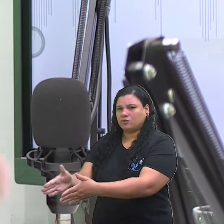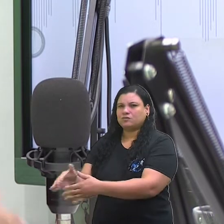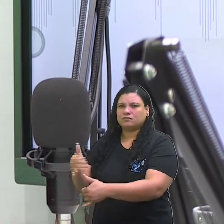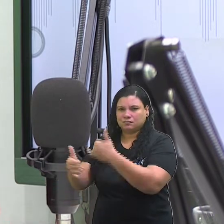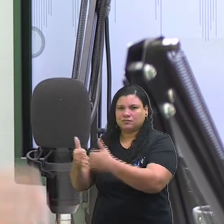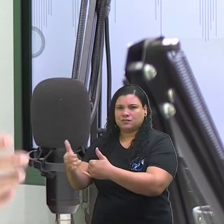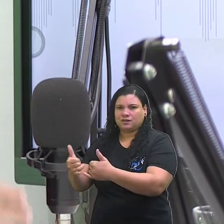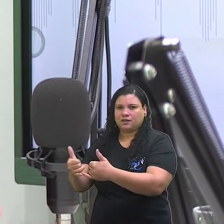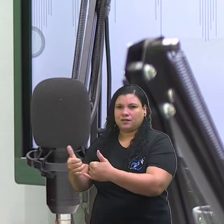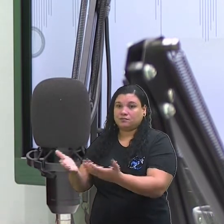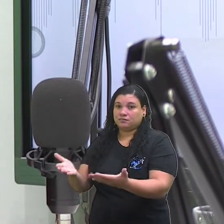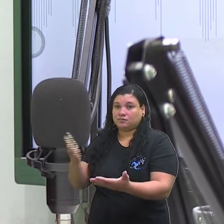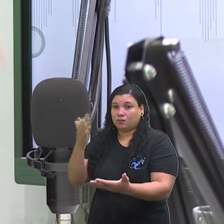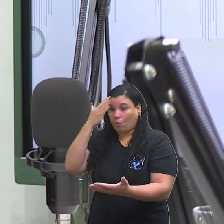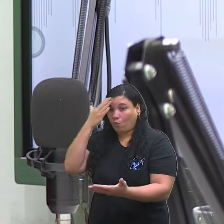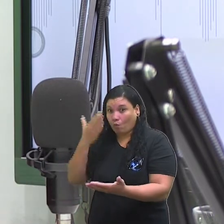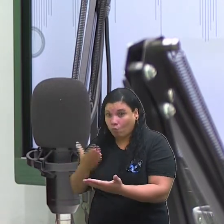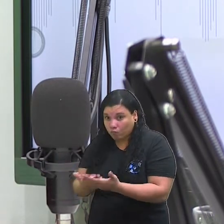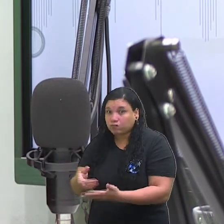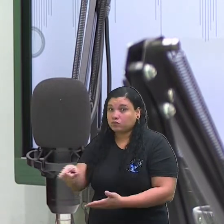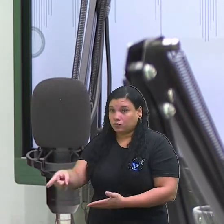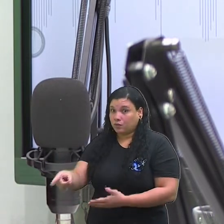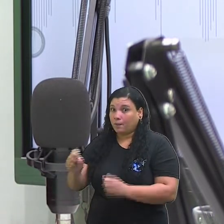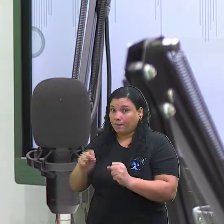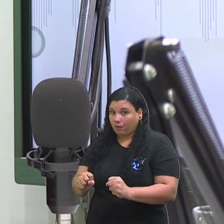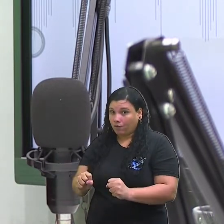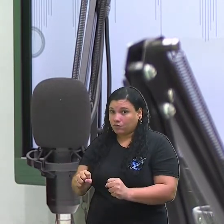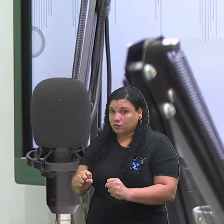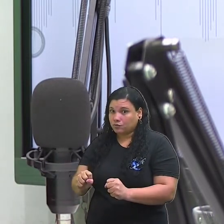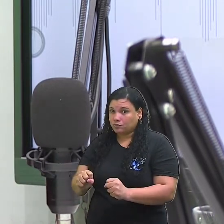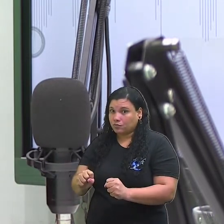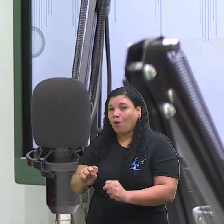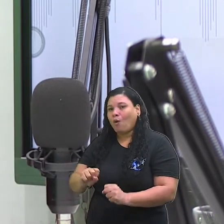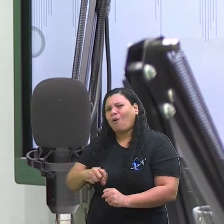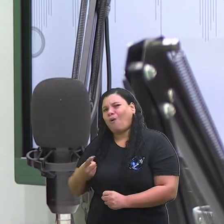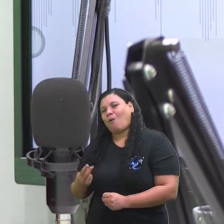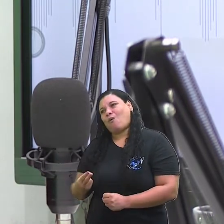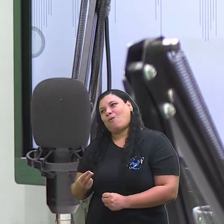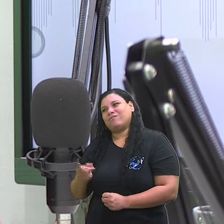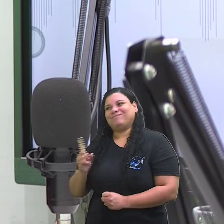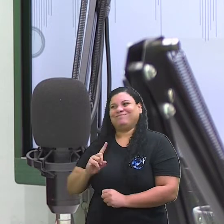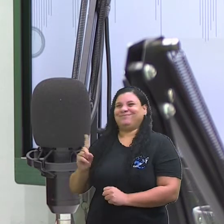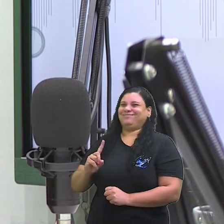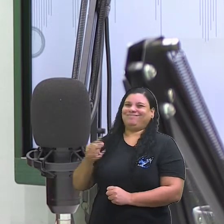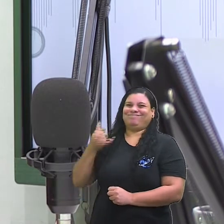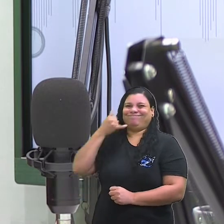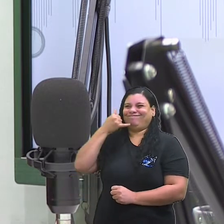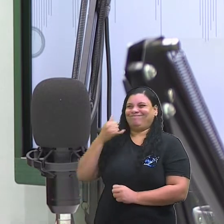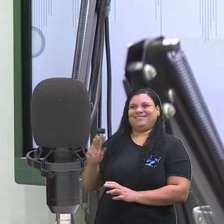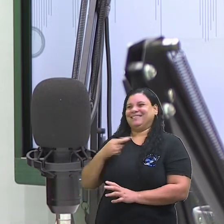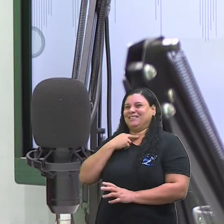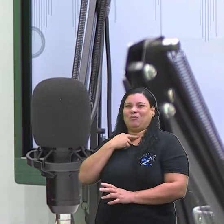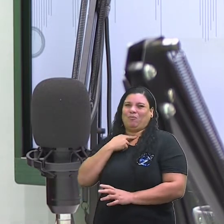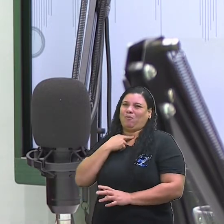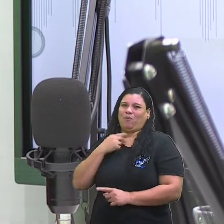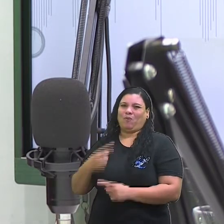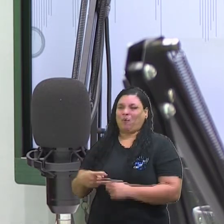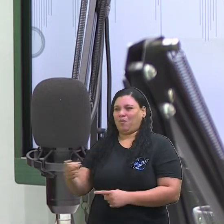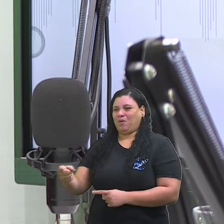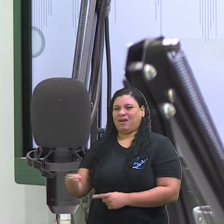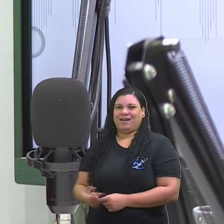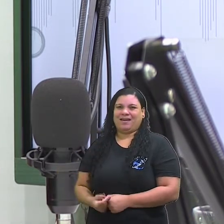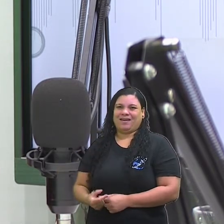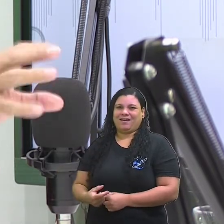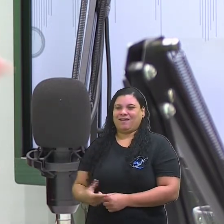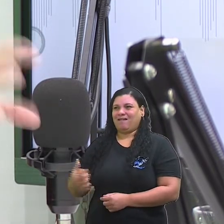fazendo besteira, não vai estar por aí mandando nudes para não sei quem do outro lado, etc. e tal. Mas, enfim, esse relacionamento fez